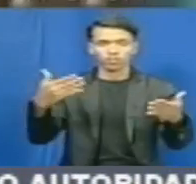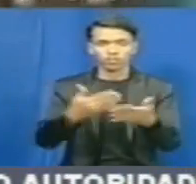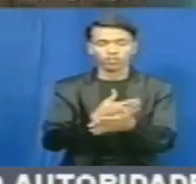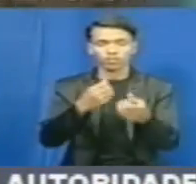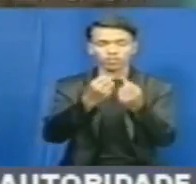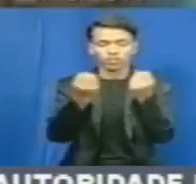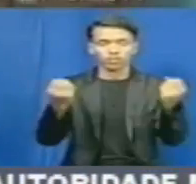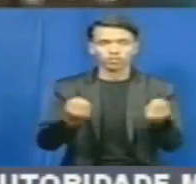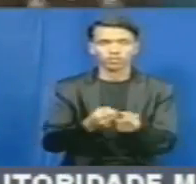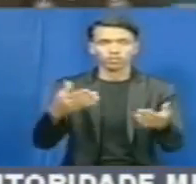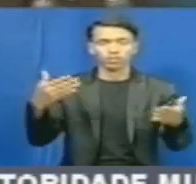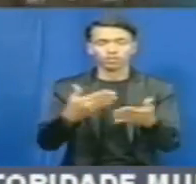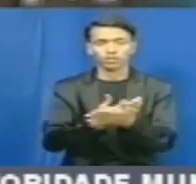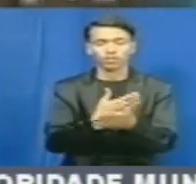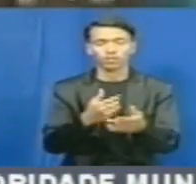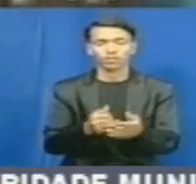Sukufon, né?